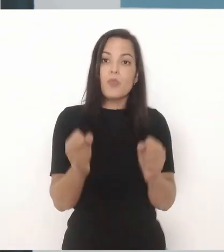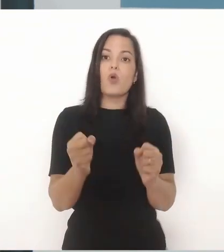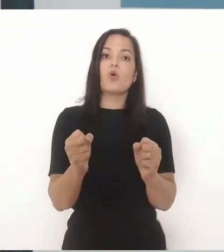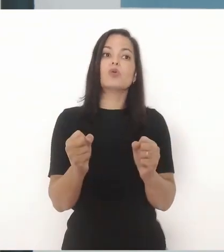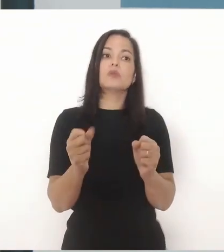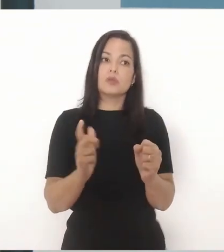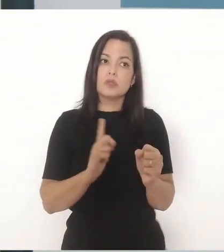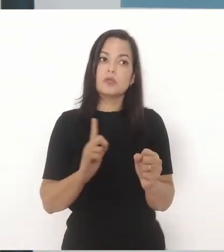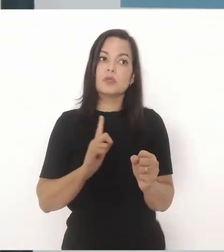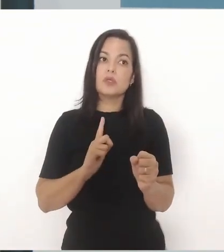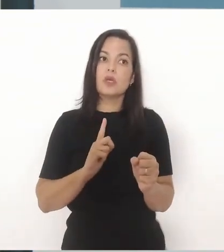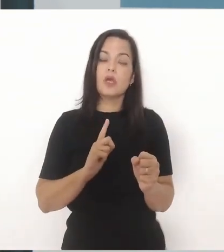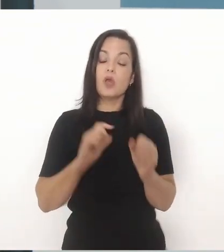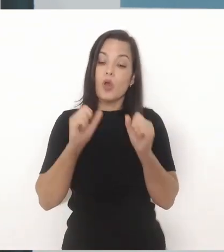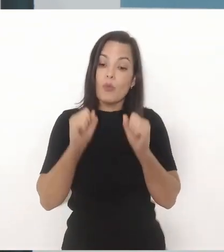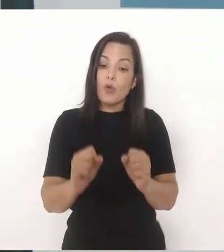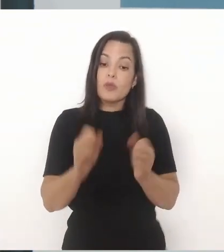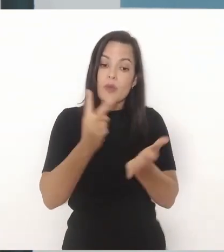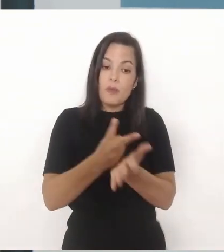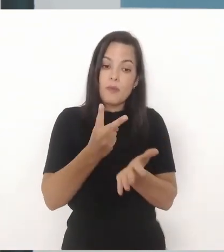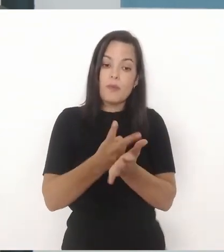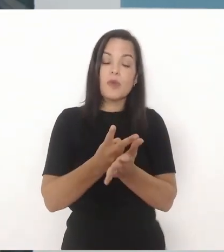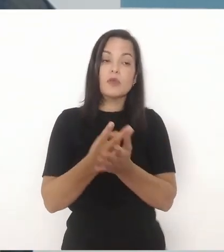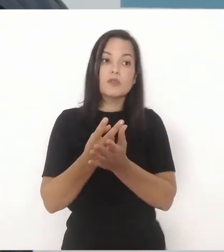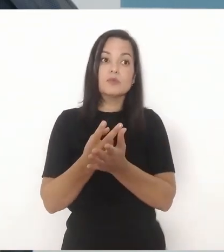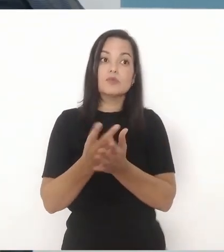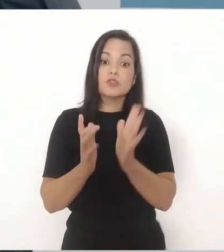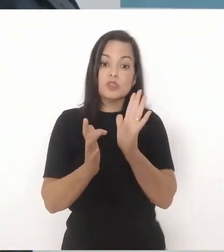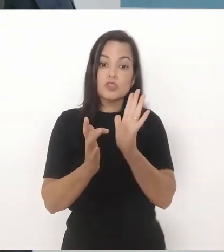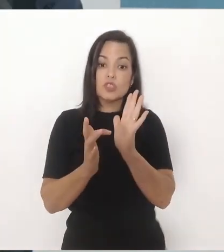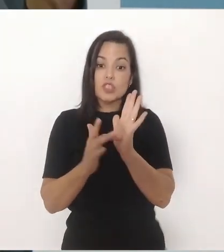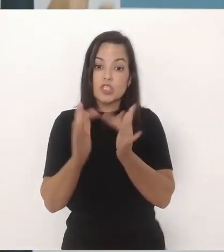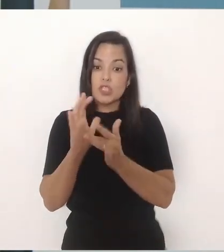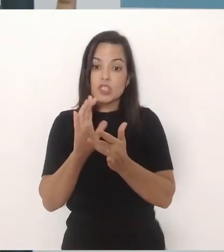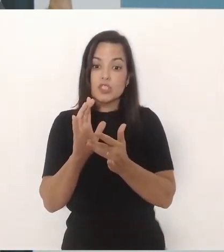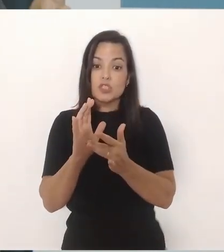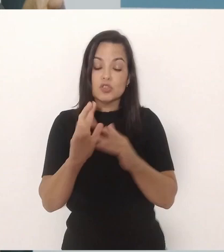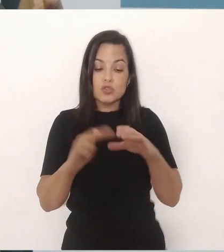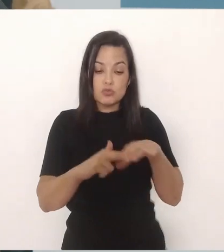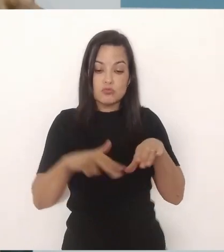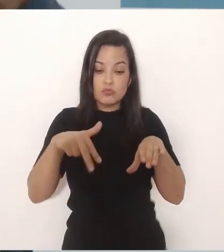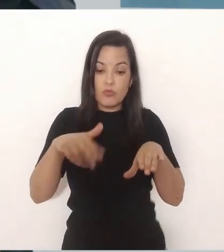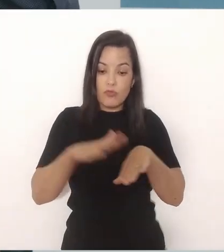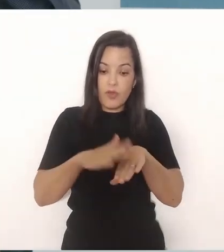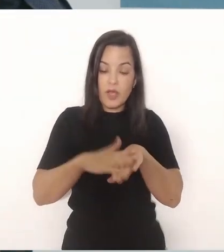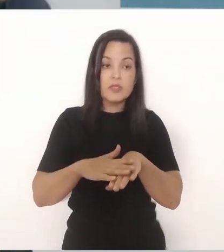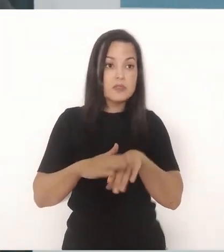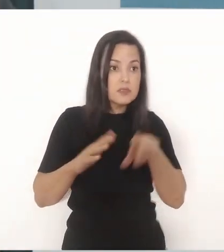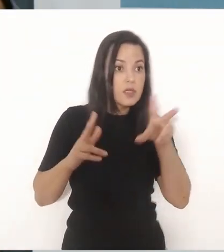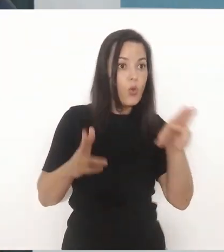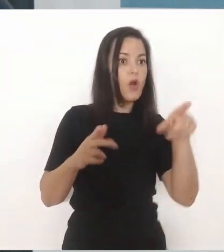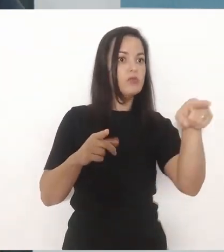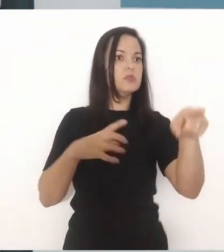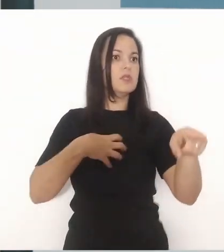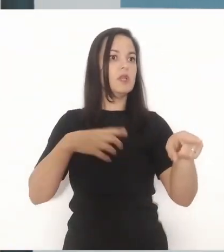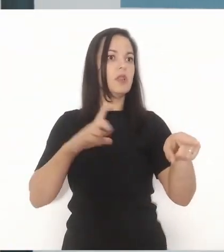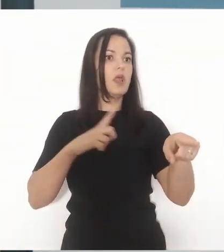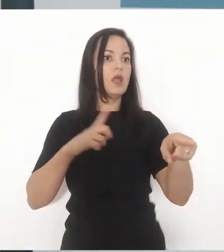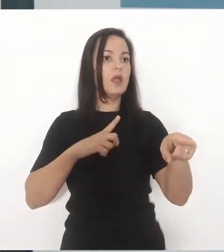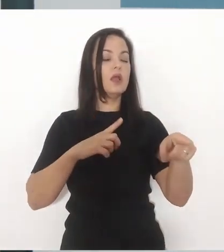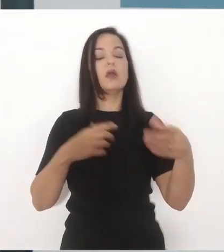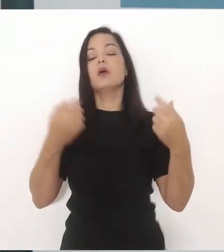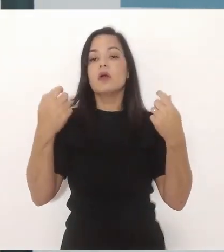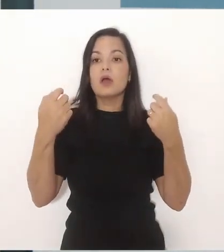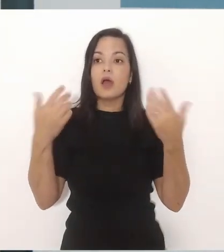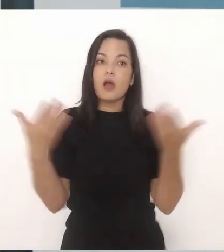ressuscitou Cristo dentre os mortos está à disposição de vocês, para que vocês compreendam o amor de Deus. Então agora vivam de maneira digna